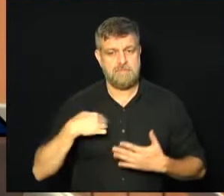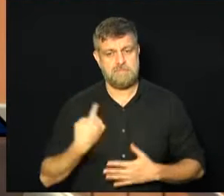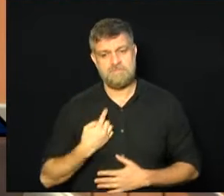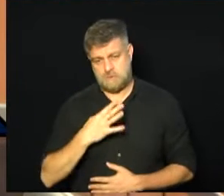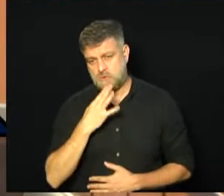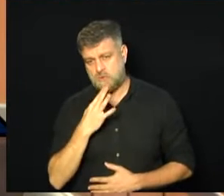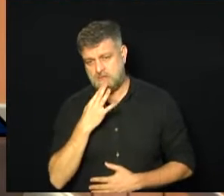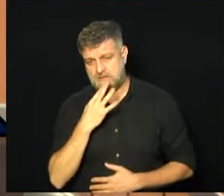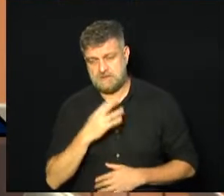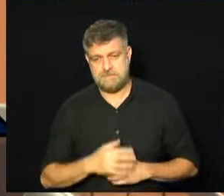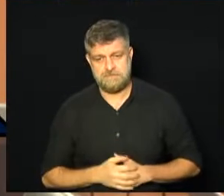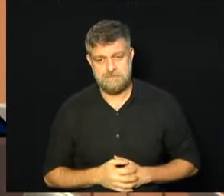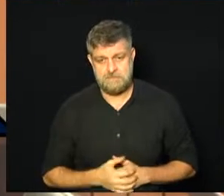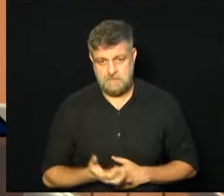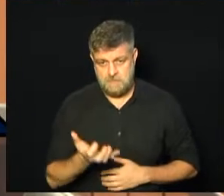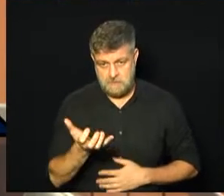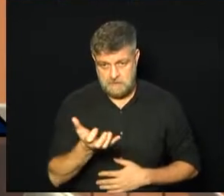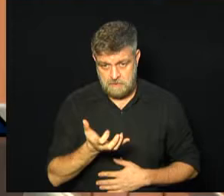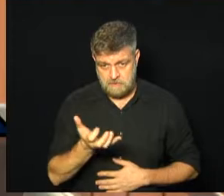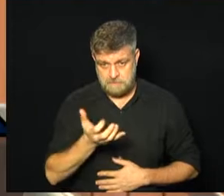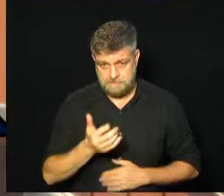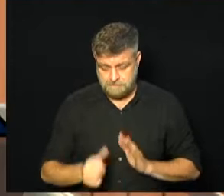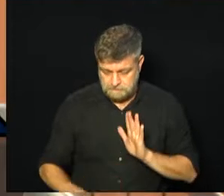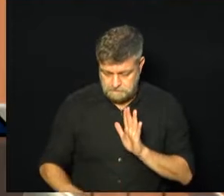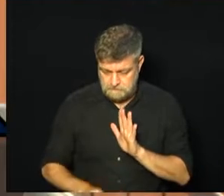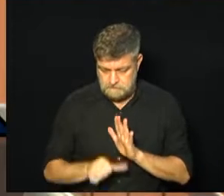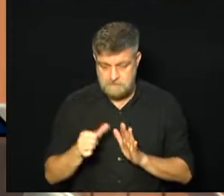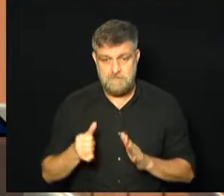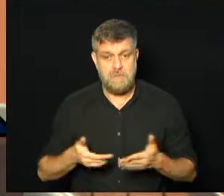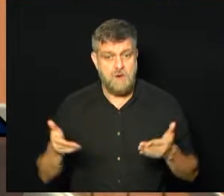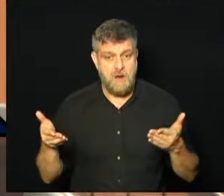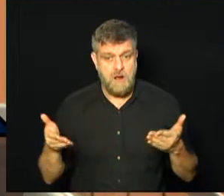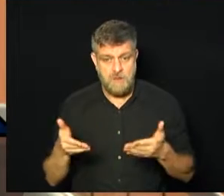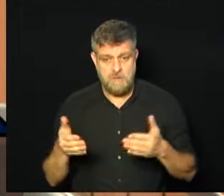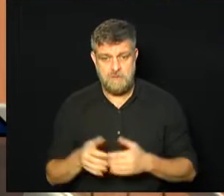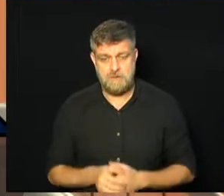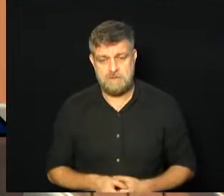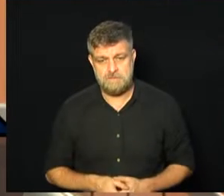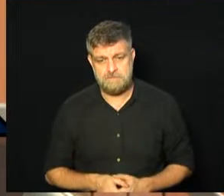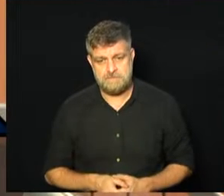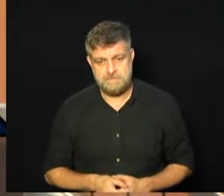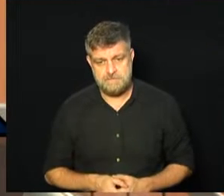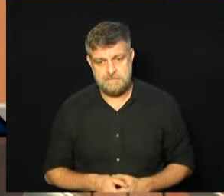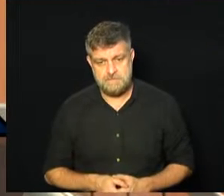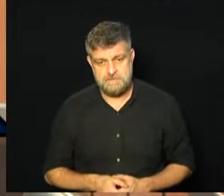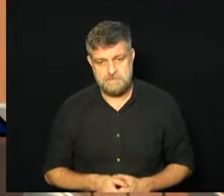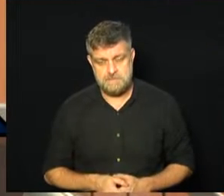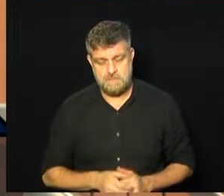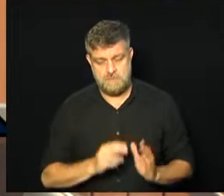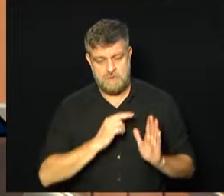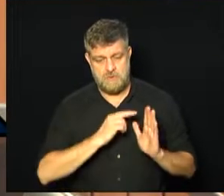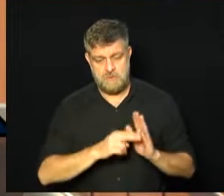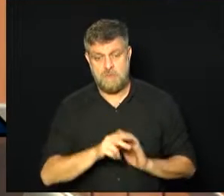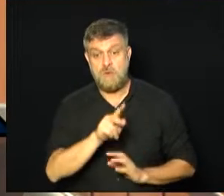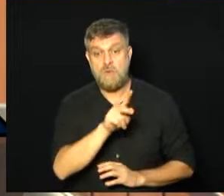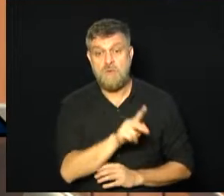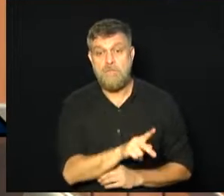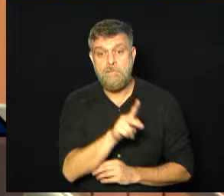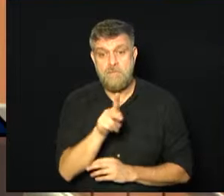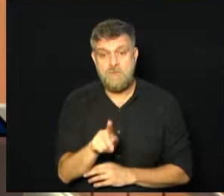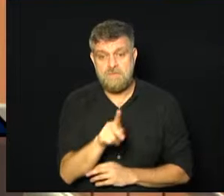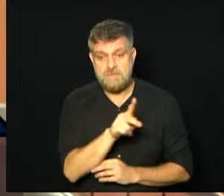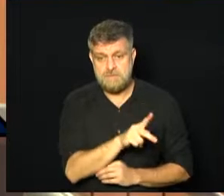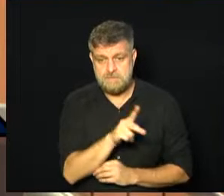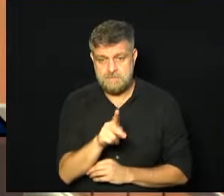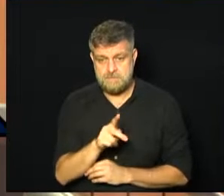Então, eu quero começar aqui, nesse primeiro momento, falando do nome de um professor, que é um dos